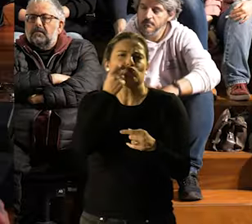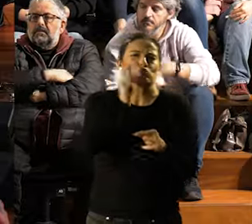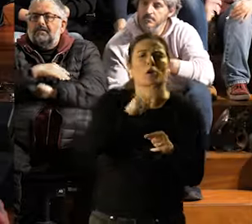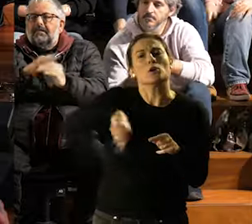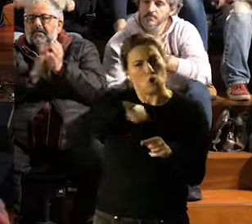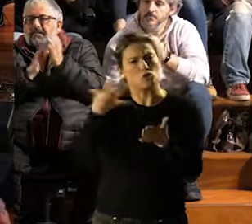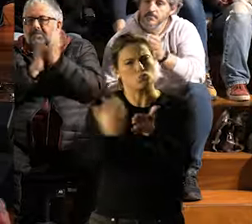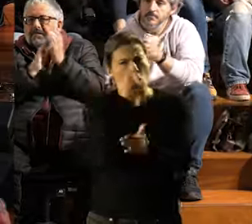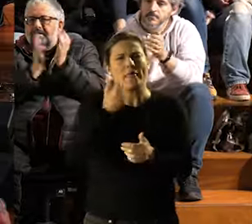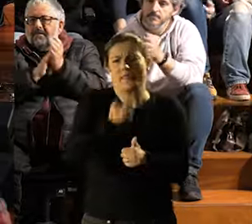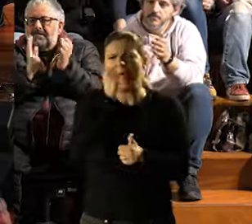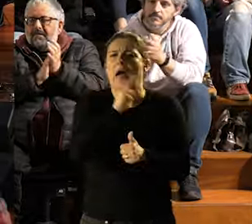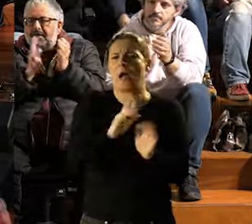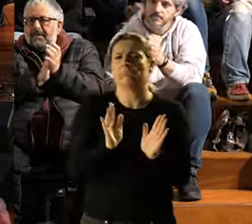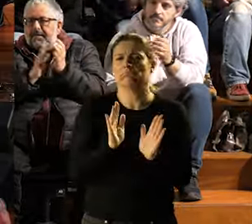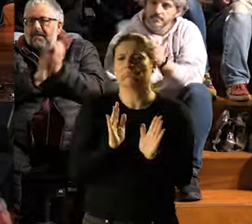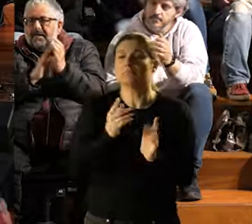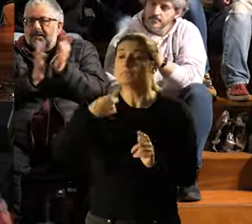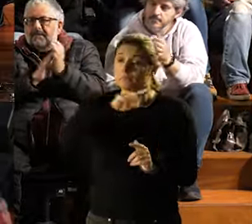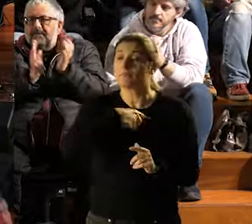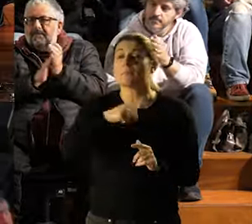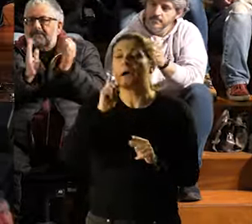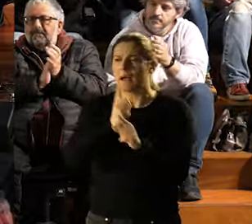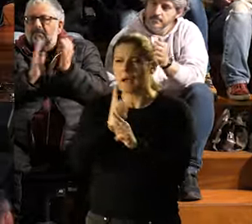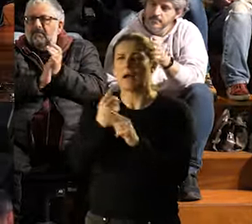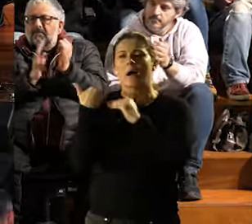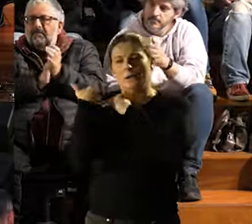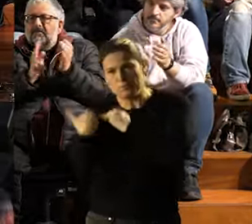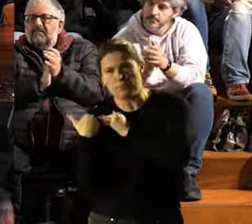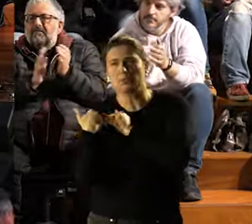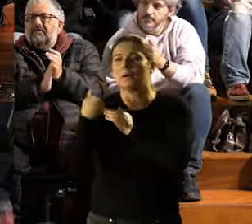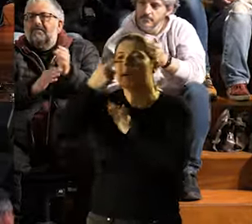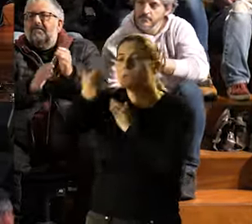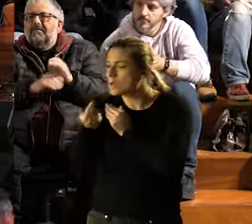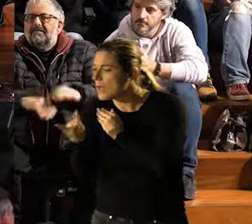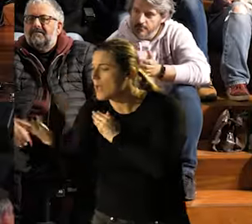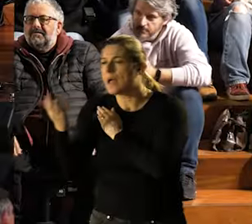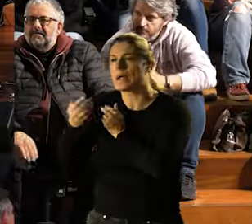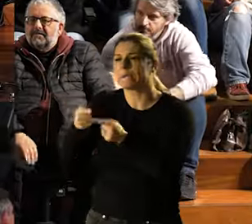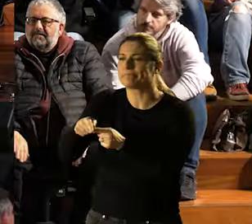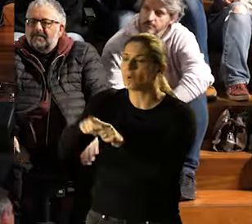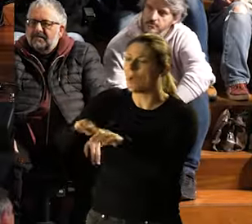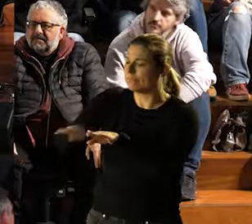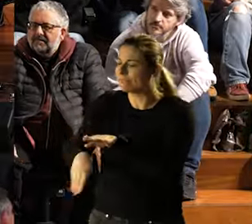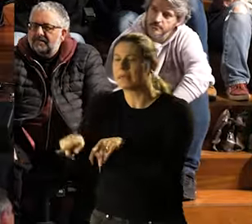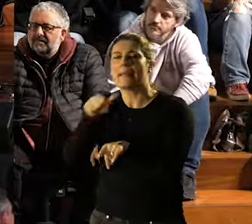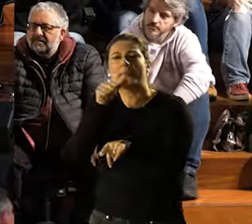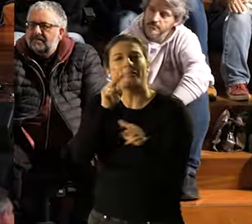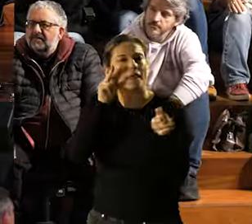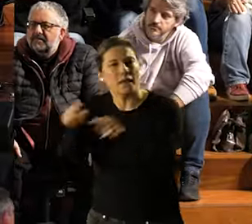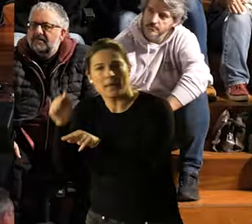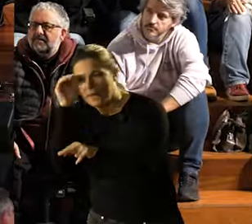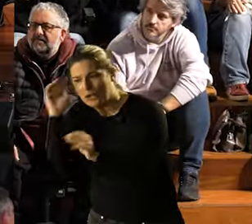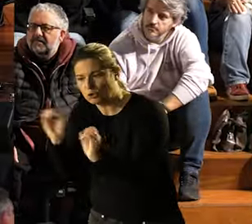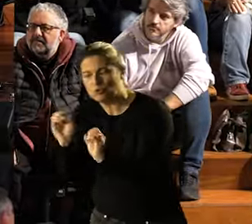vencer se nós levarmos os pardos daqueles que Não Contam daqueles que não são escutados